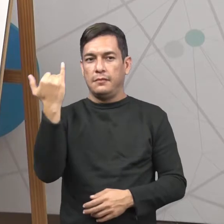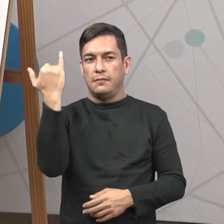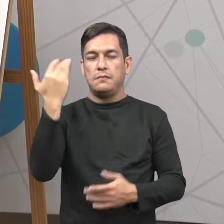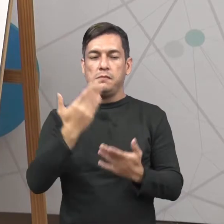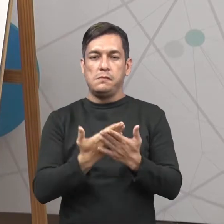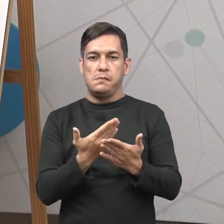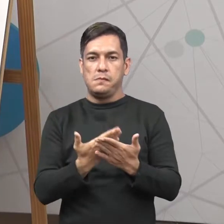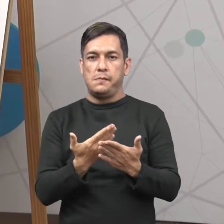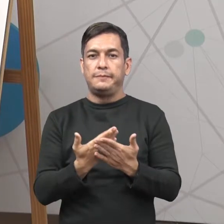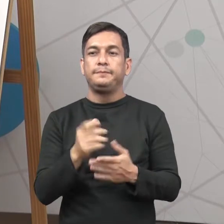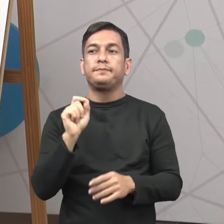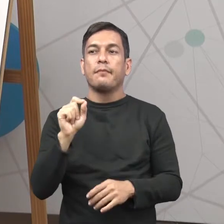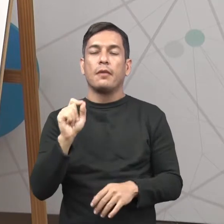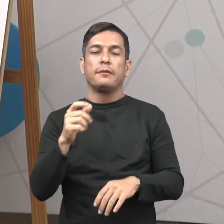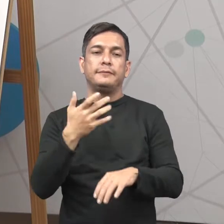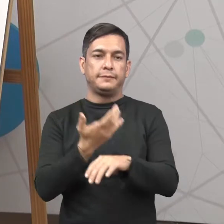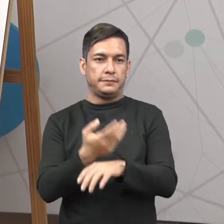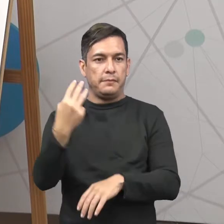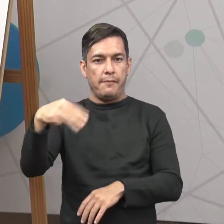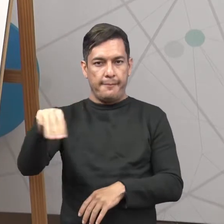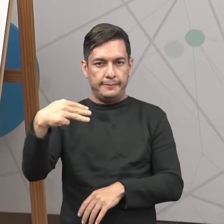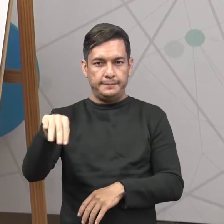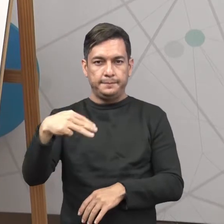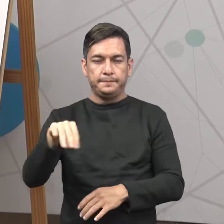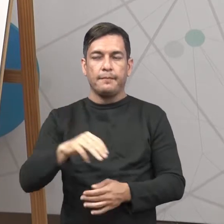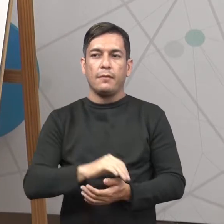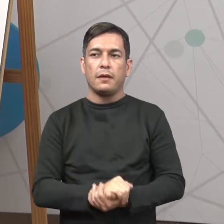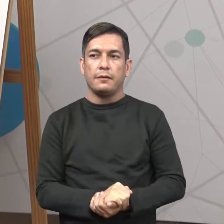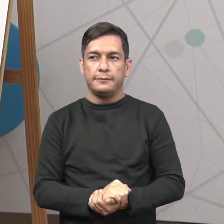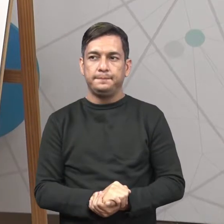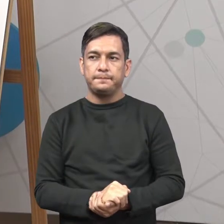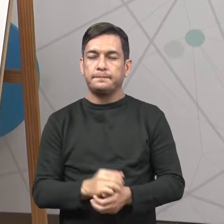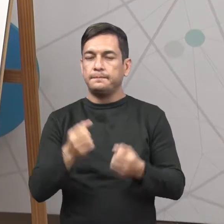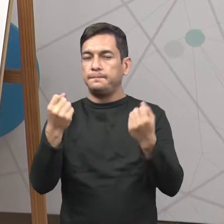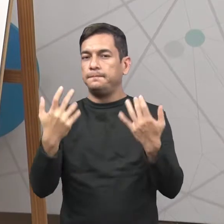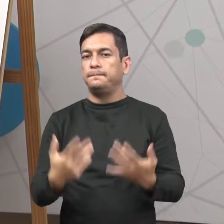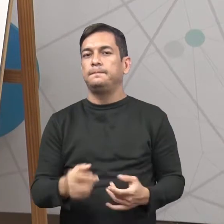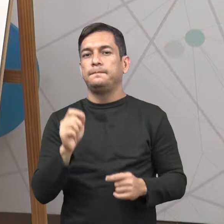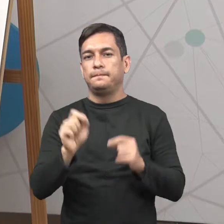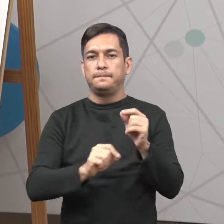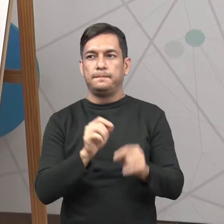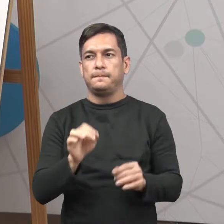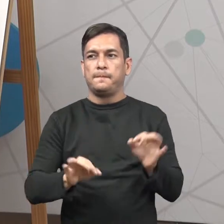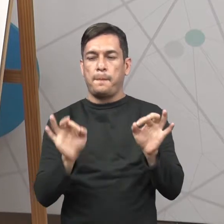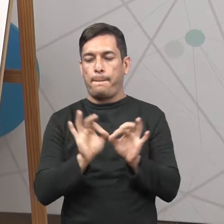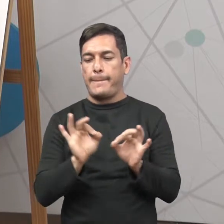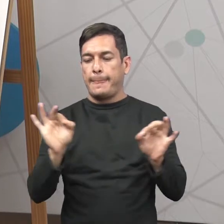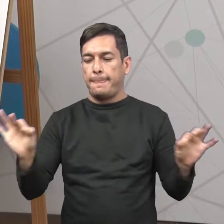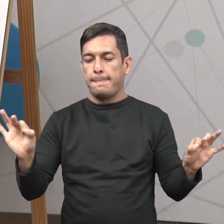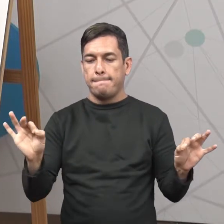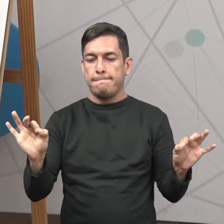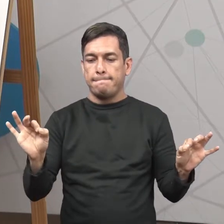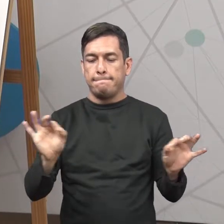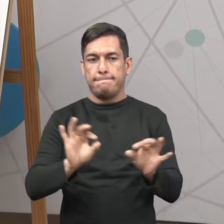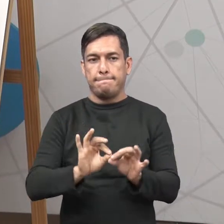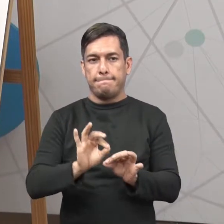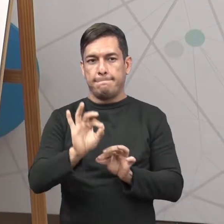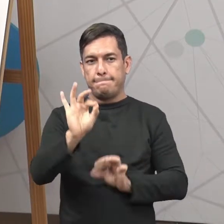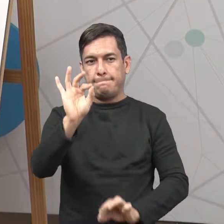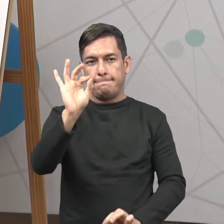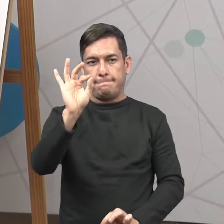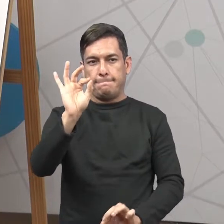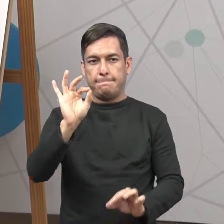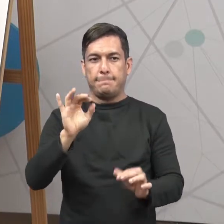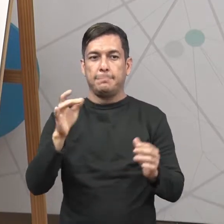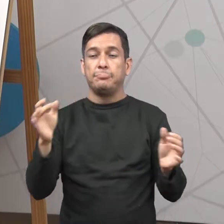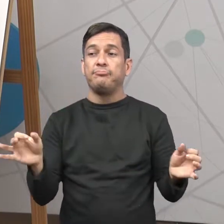nessa aula de matemática. Iremos falar sobre medidas de comprimento,